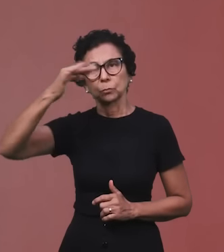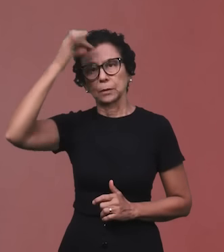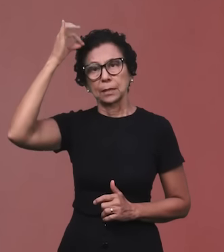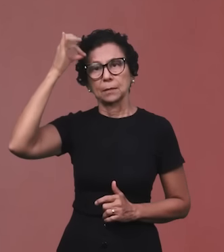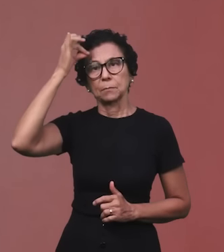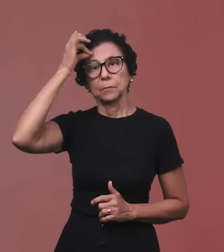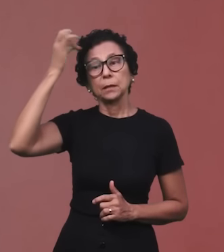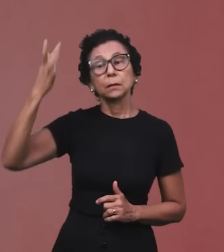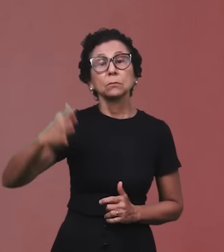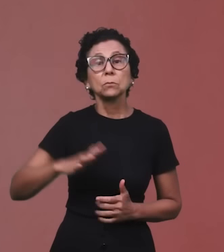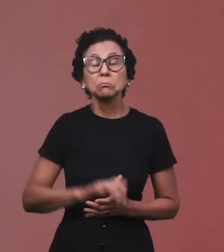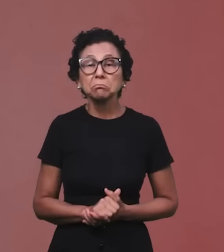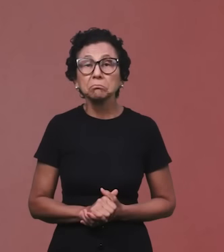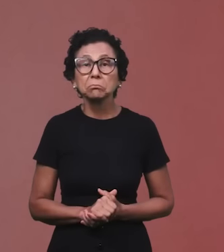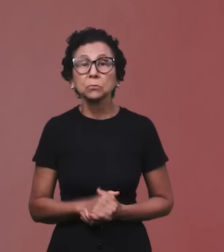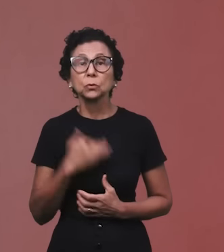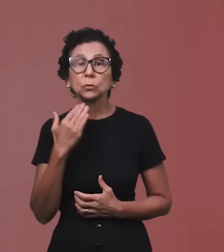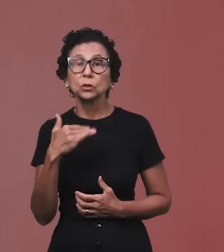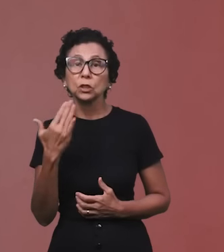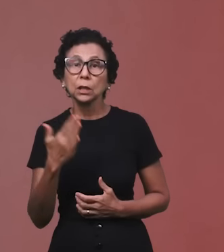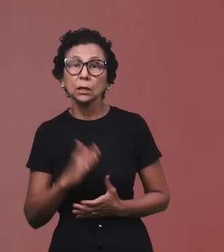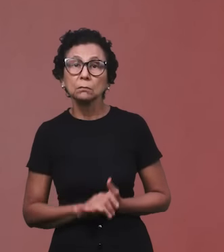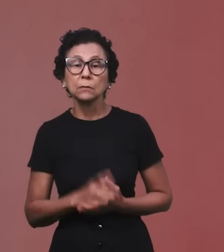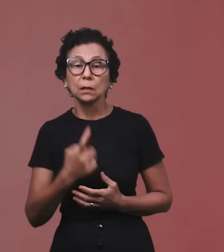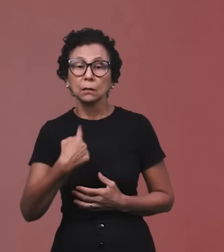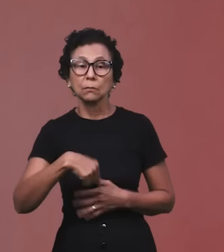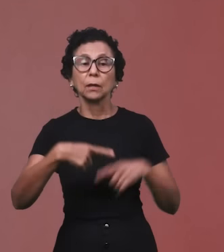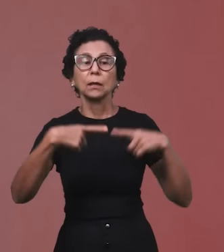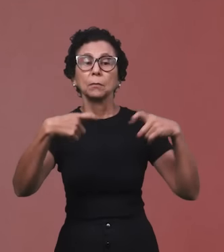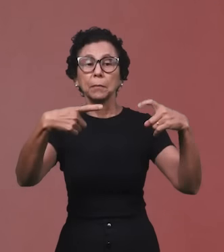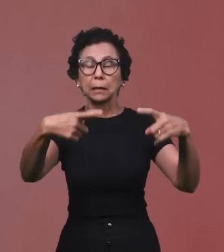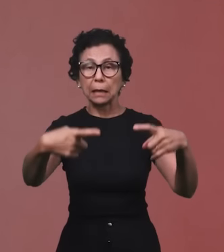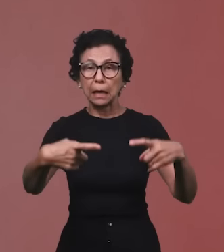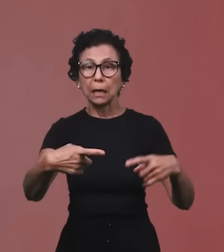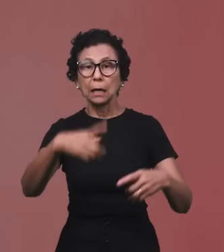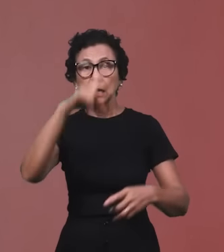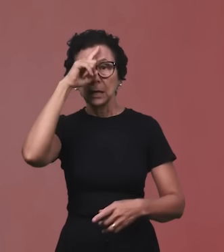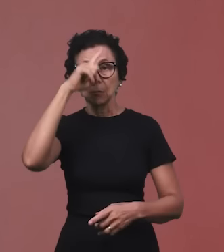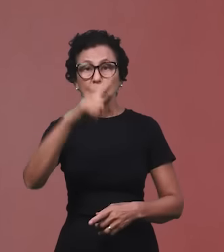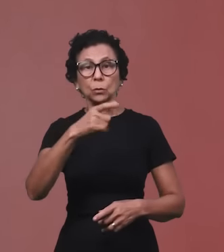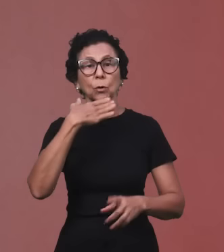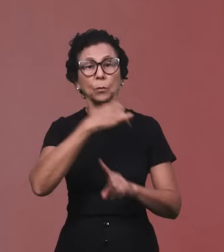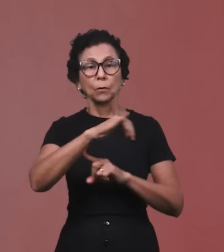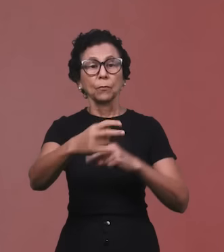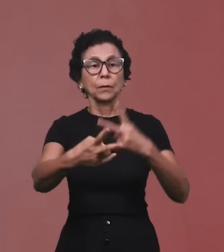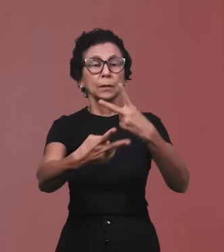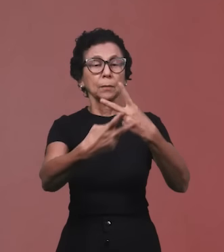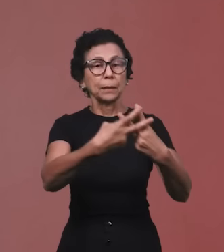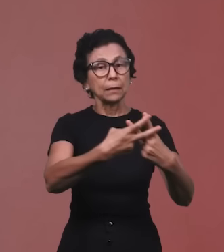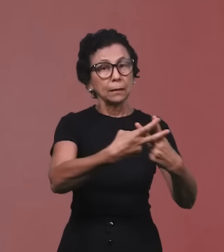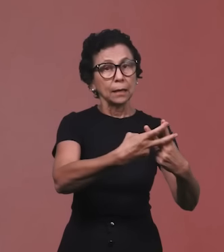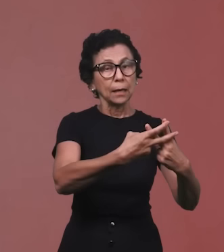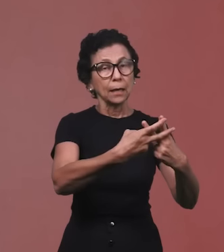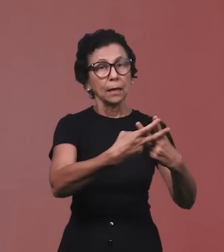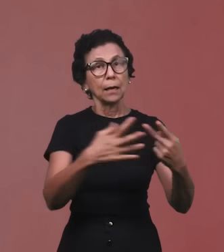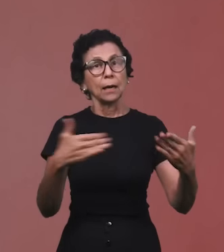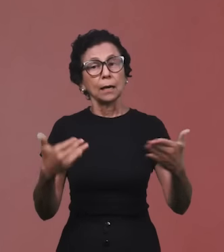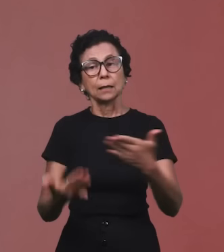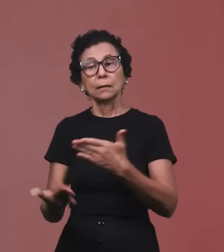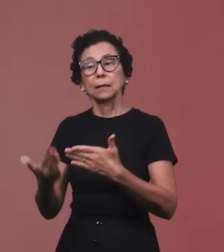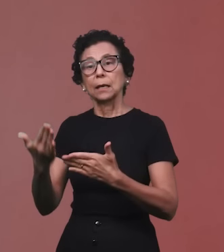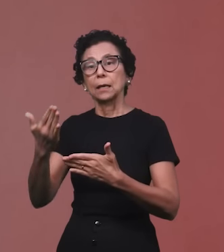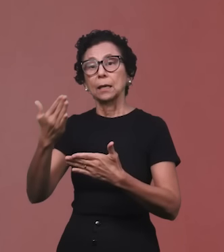para a guerra, mandou prender o profeta até que ele volte. Aí o profeta diz, olha, se você voltar da guerra, o Senhor não falou